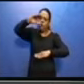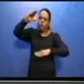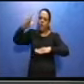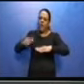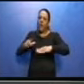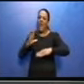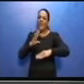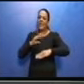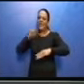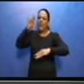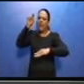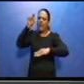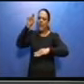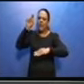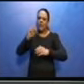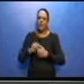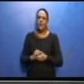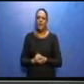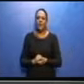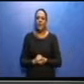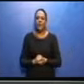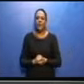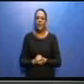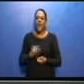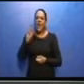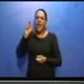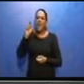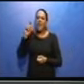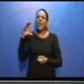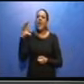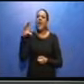do nível do mar, então essa cidade ela é mais quente.